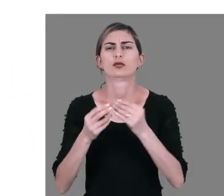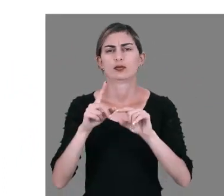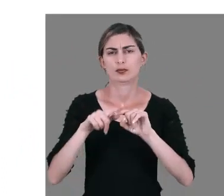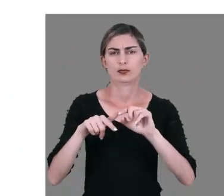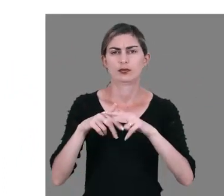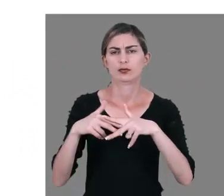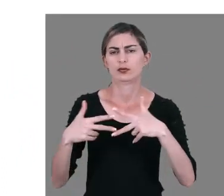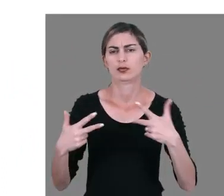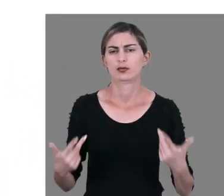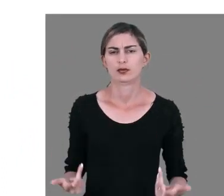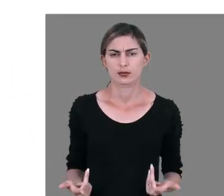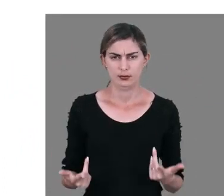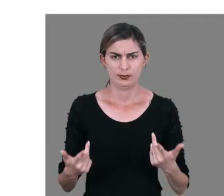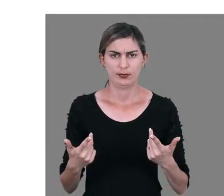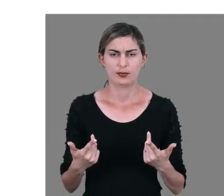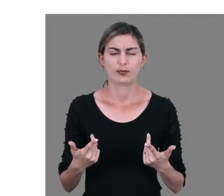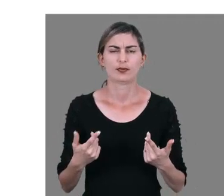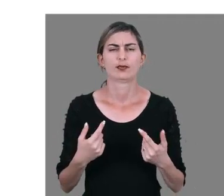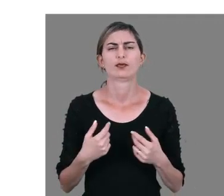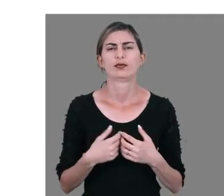materiais vão